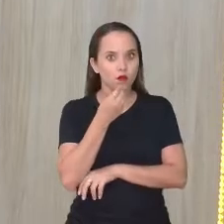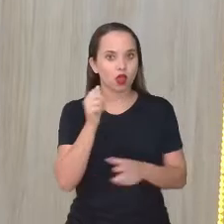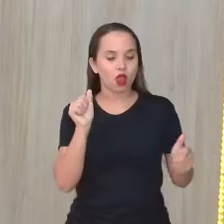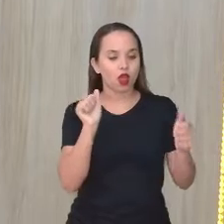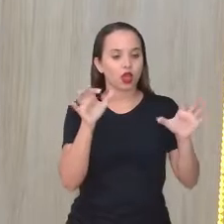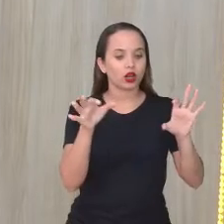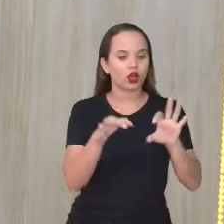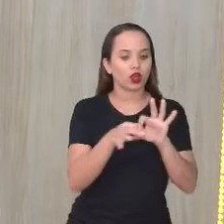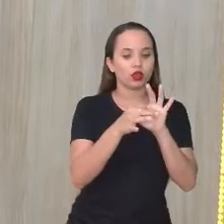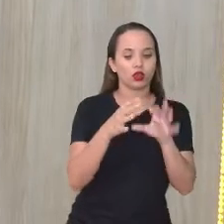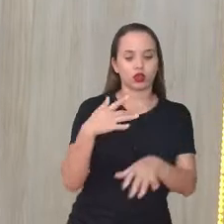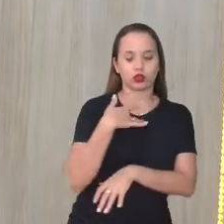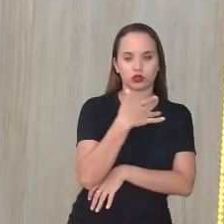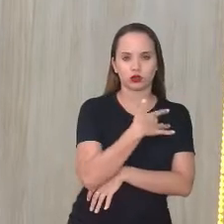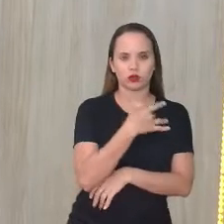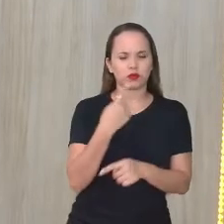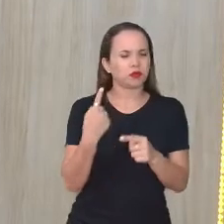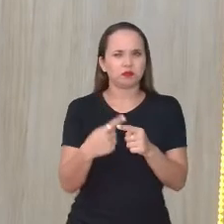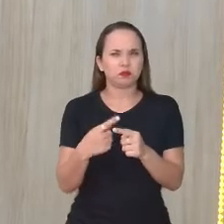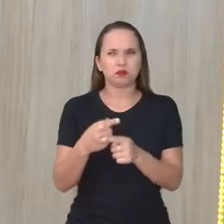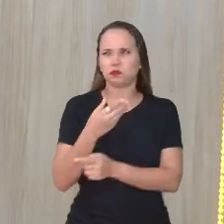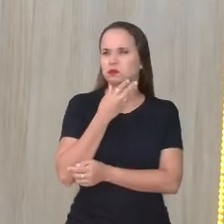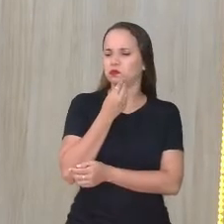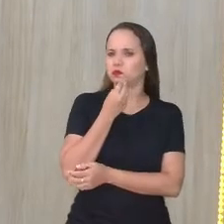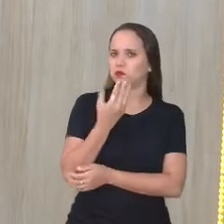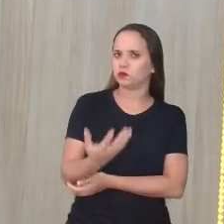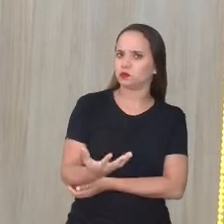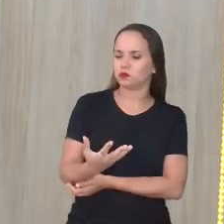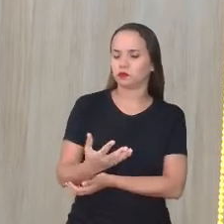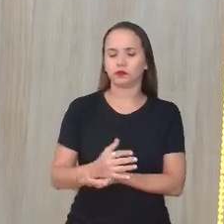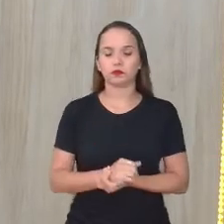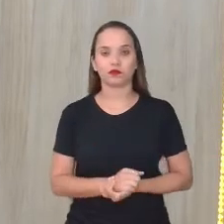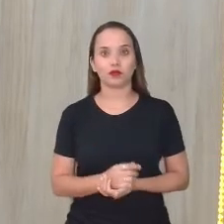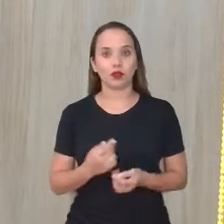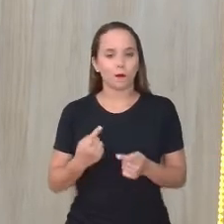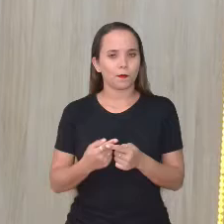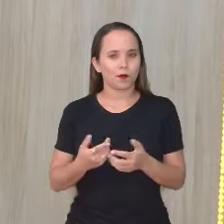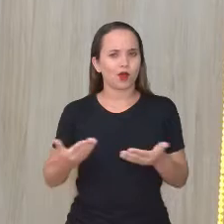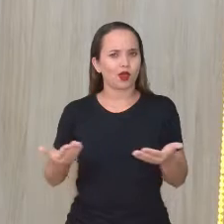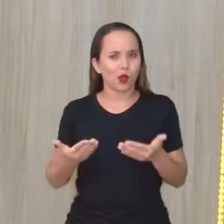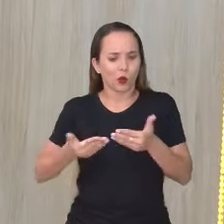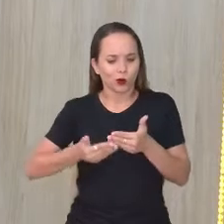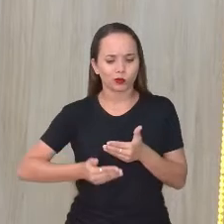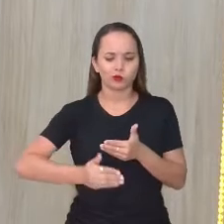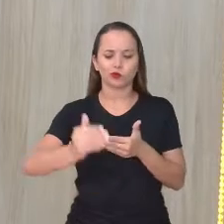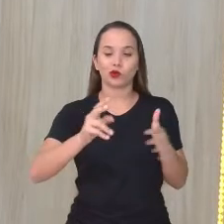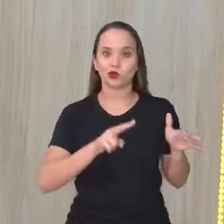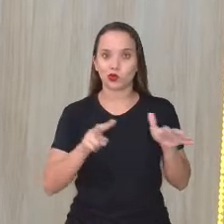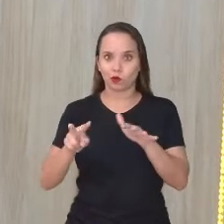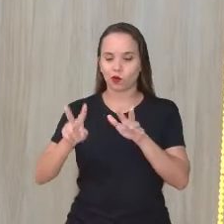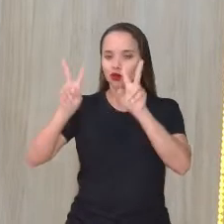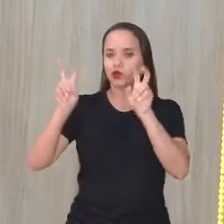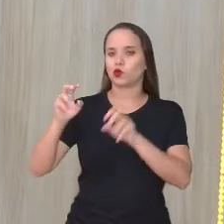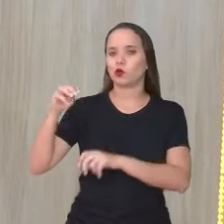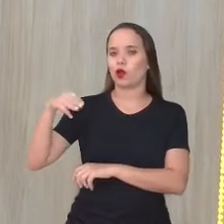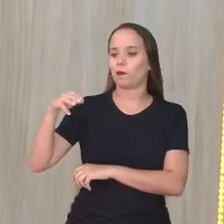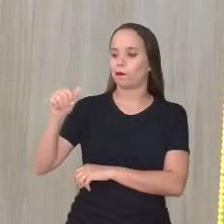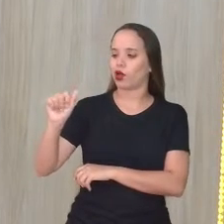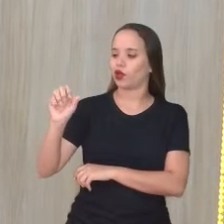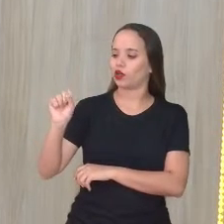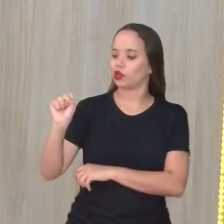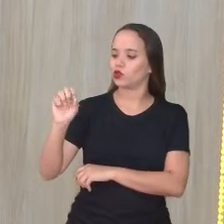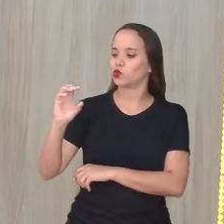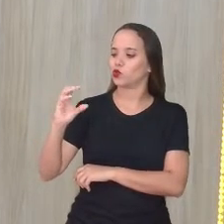saúde. Por que especificamente dos homens? Porque a gente está vendo essa semana a respeito de masculinidades. Não apenas no